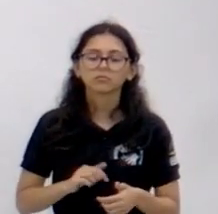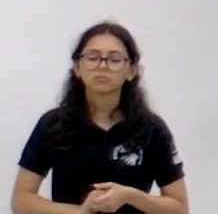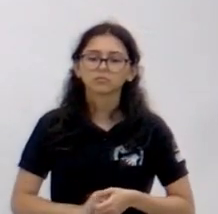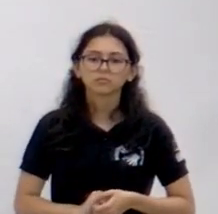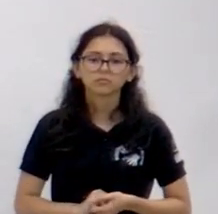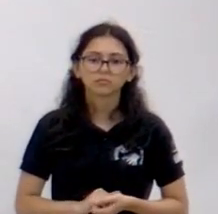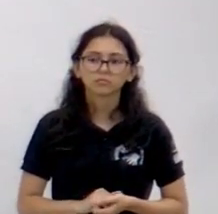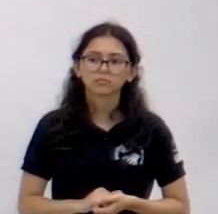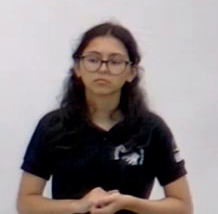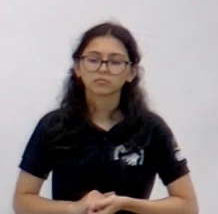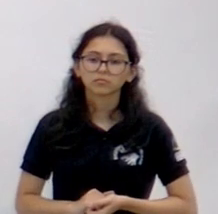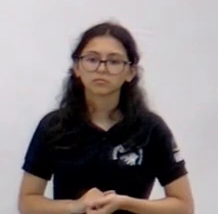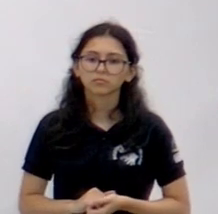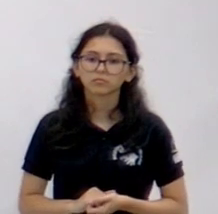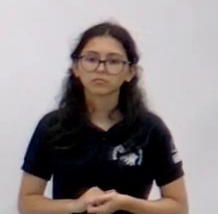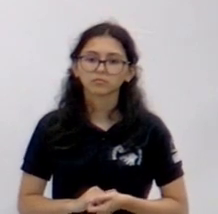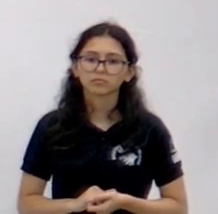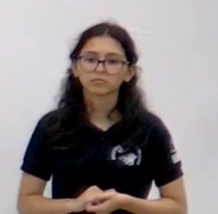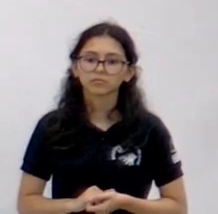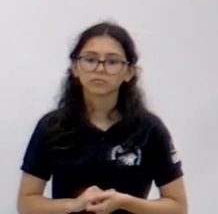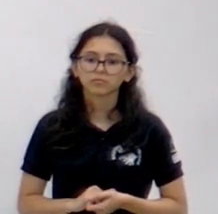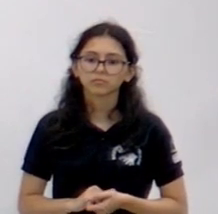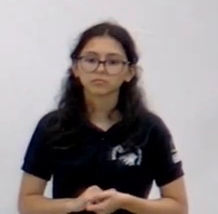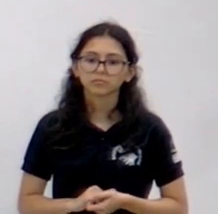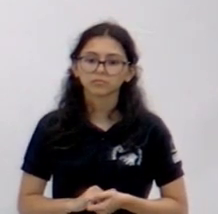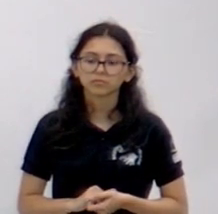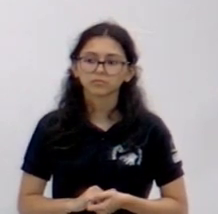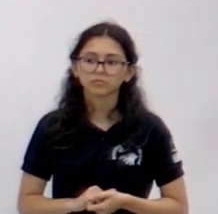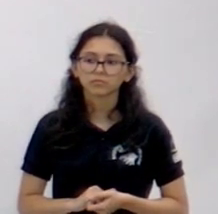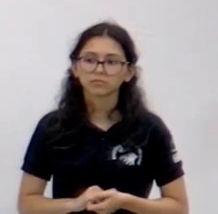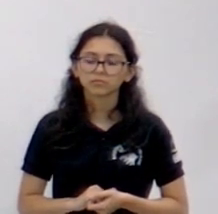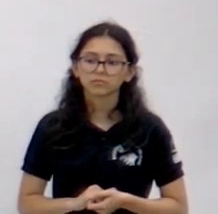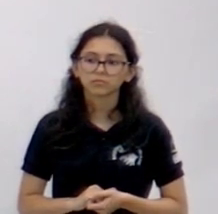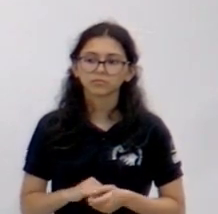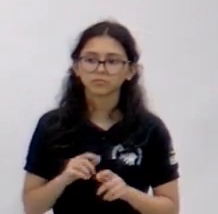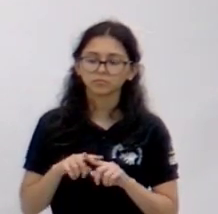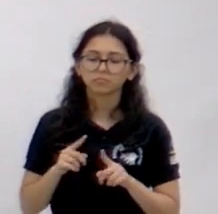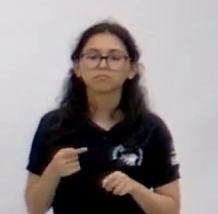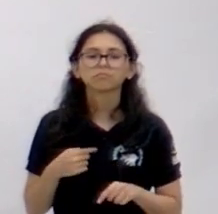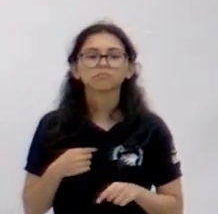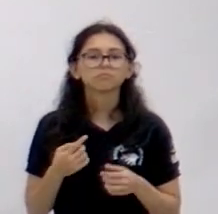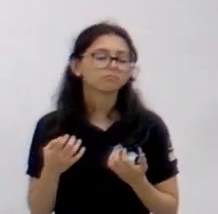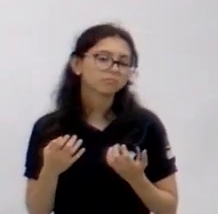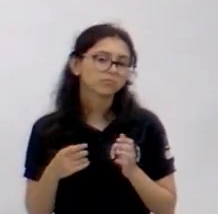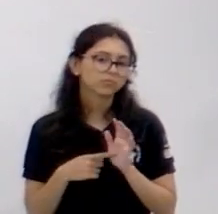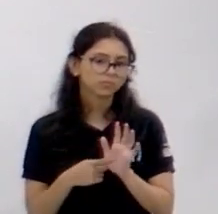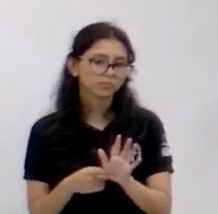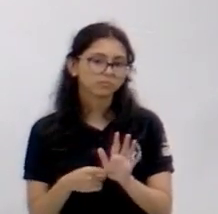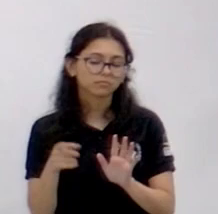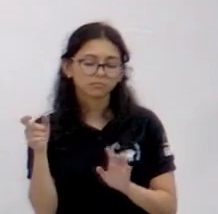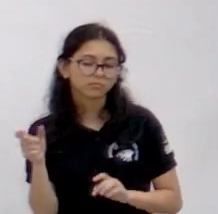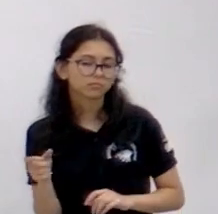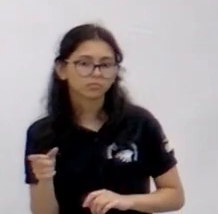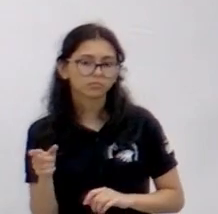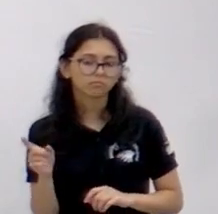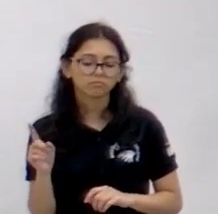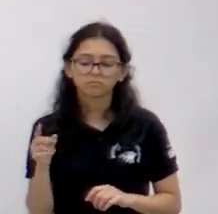inimigos. Mas eu queria apresentar alguém que não parece ser valente, e o nome dele...